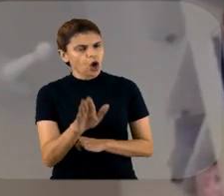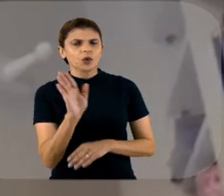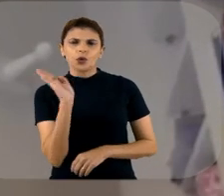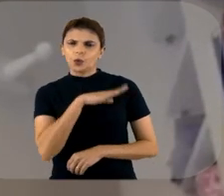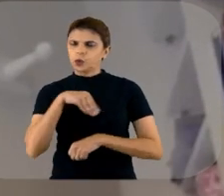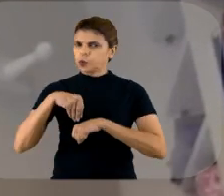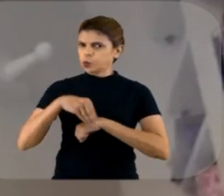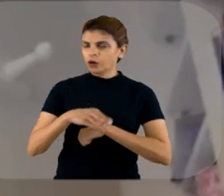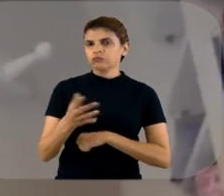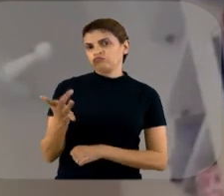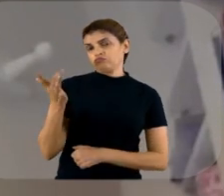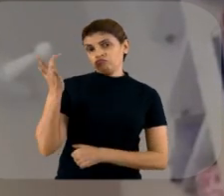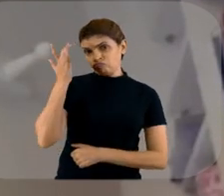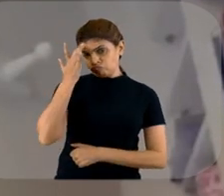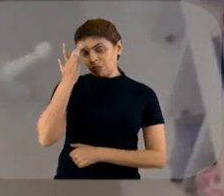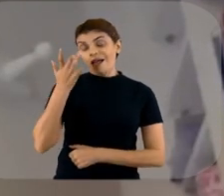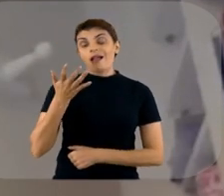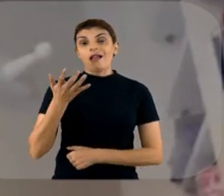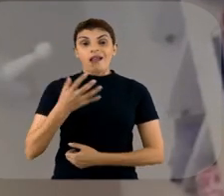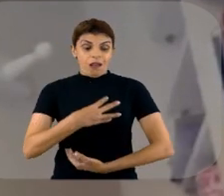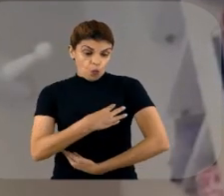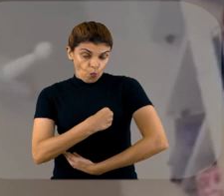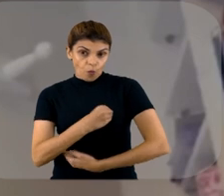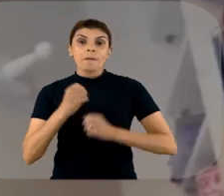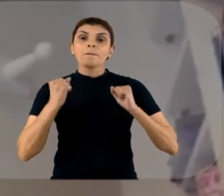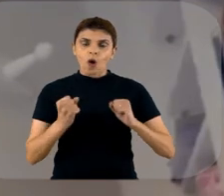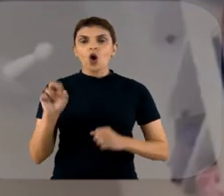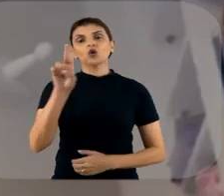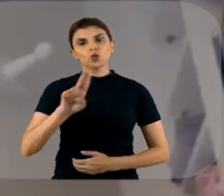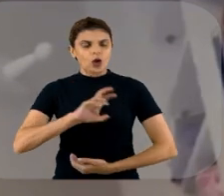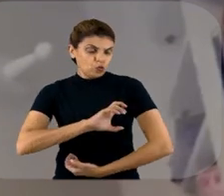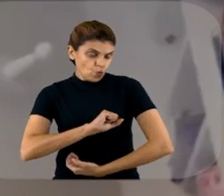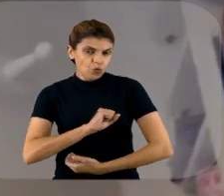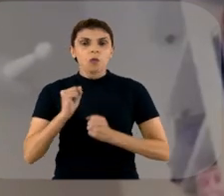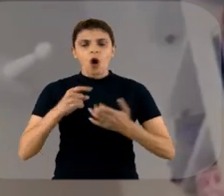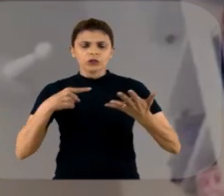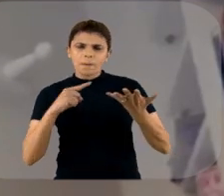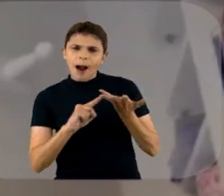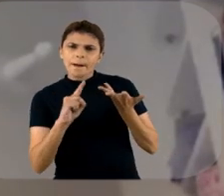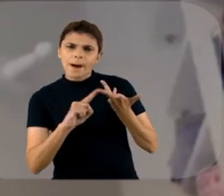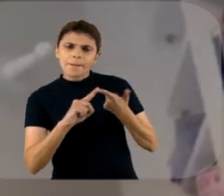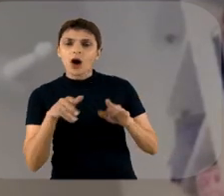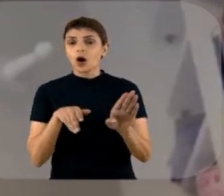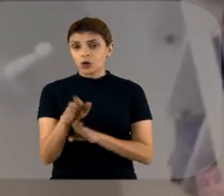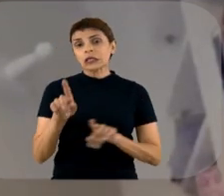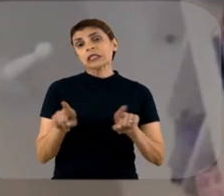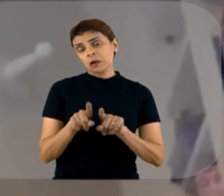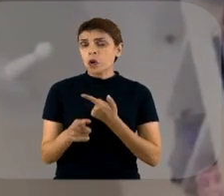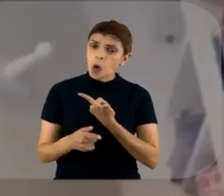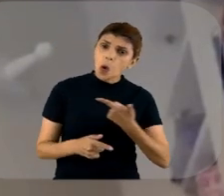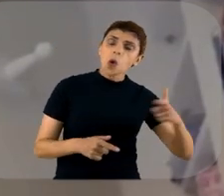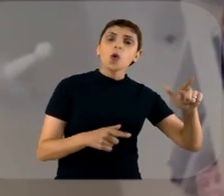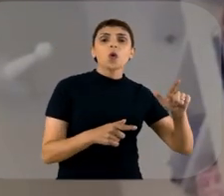momento né então que a o aleitamento ele pode ser realizado com essas precauções